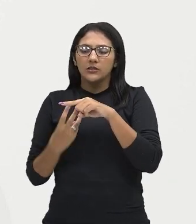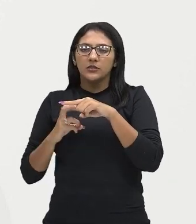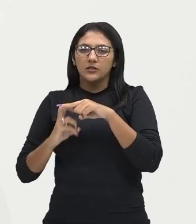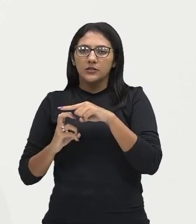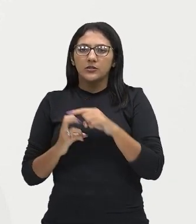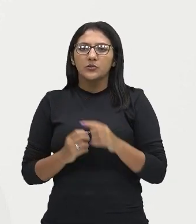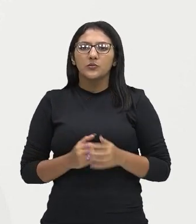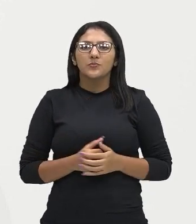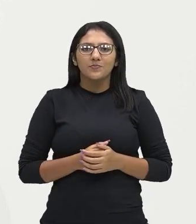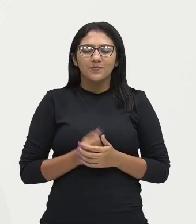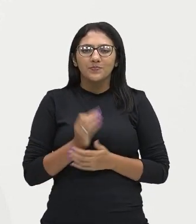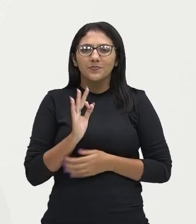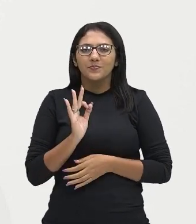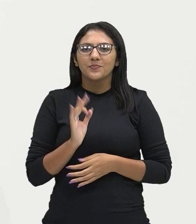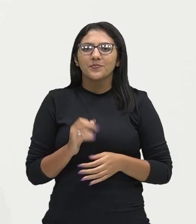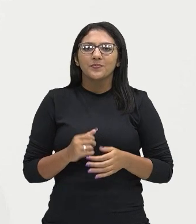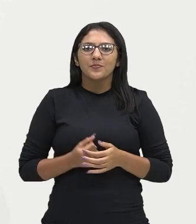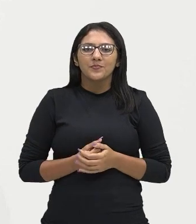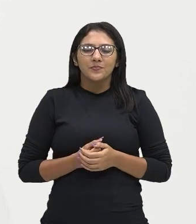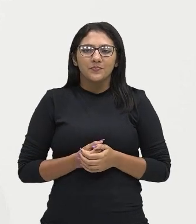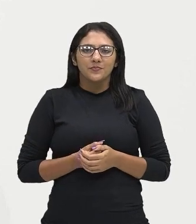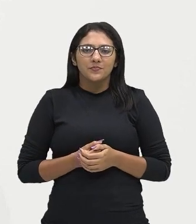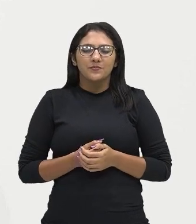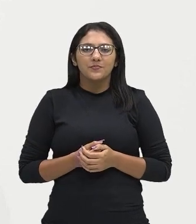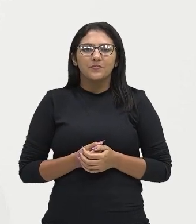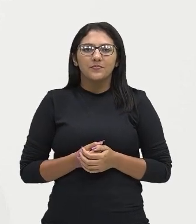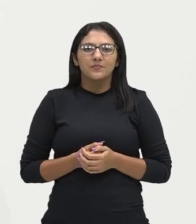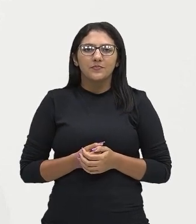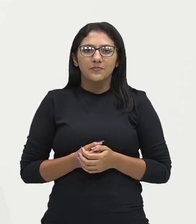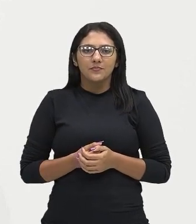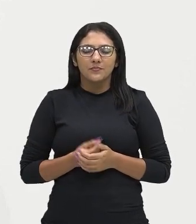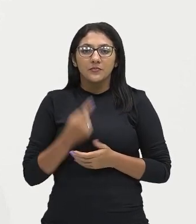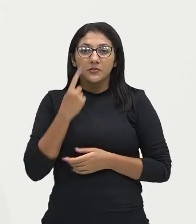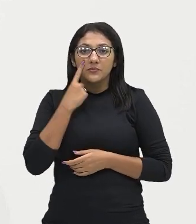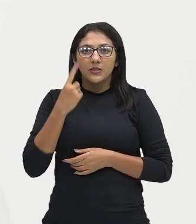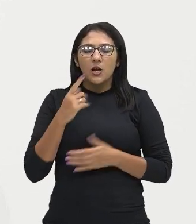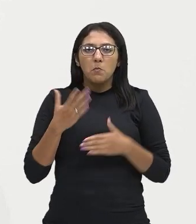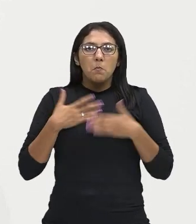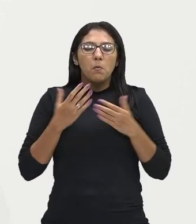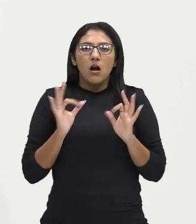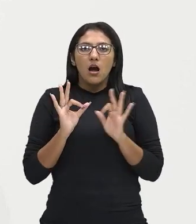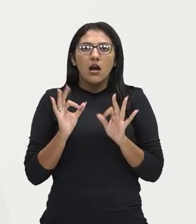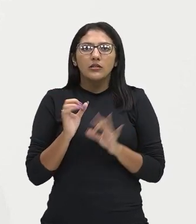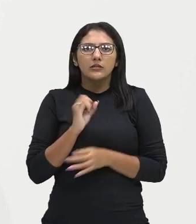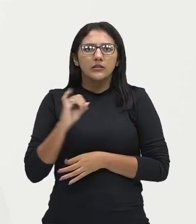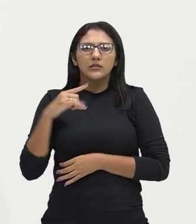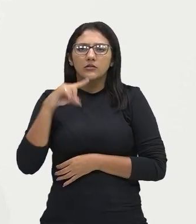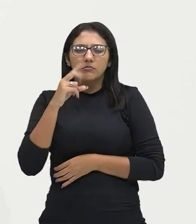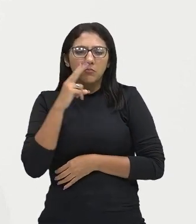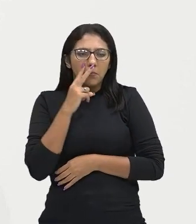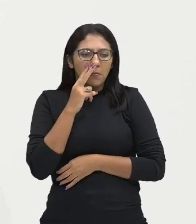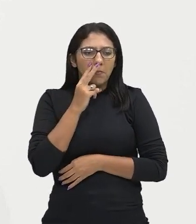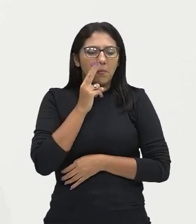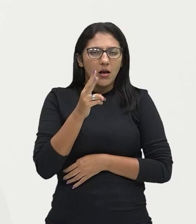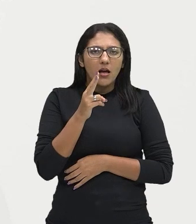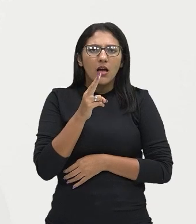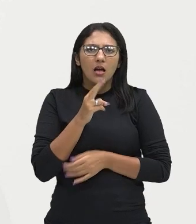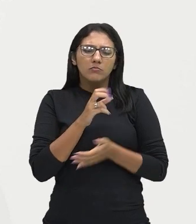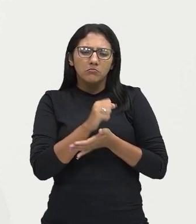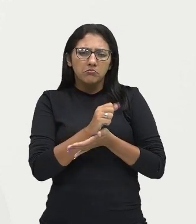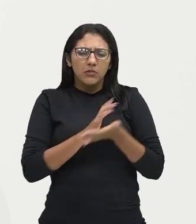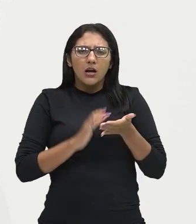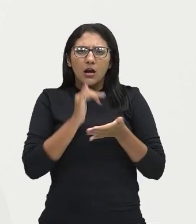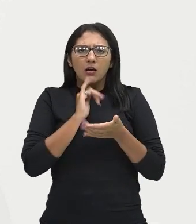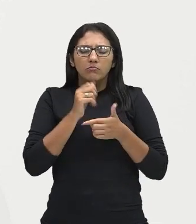35. Beleza, pessoal? Então, não te assusta quando aparecer aí as questões, a